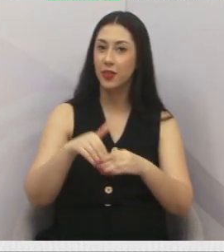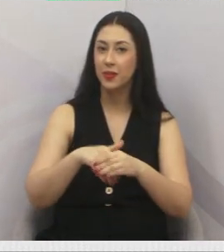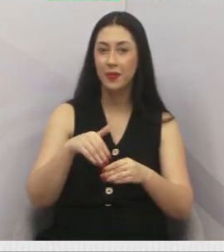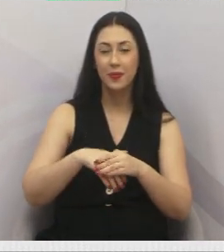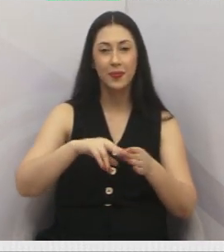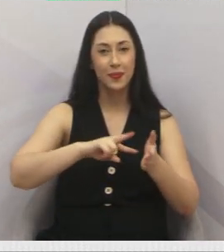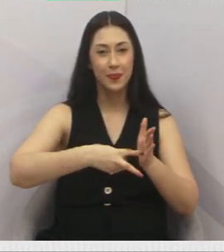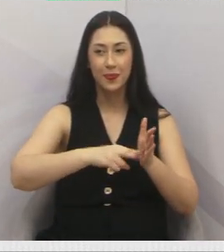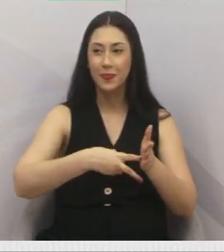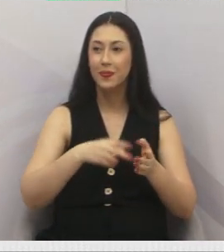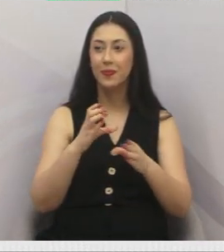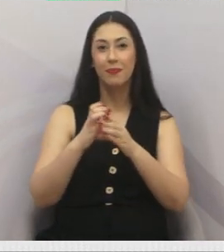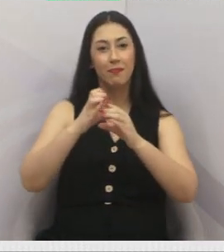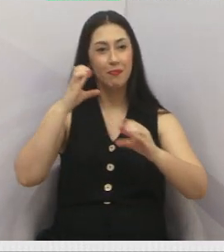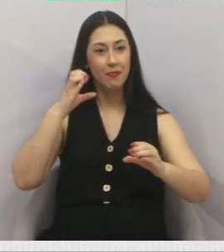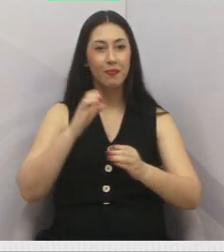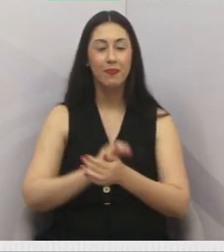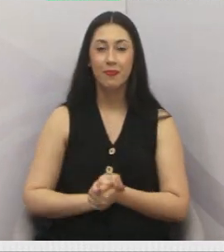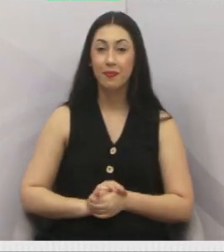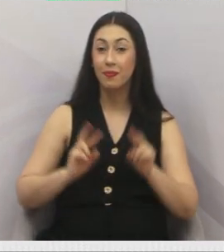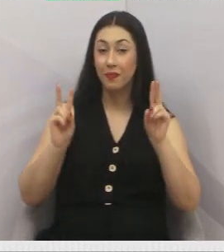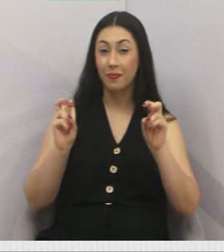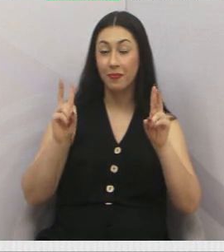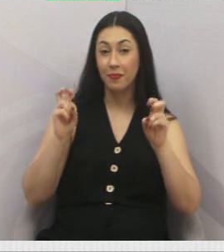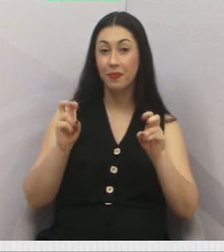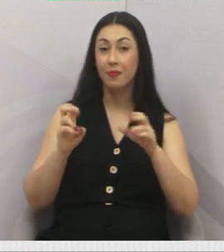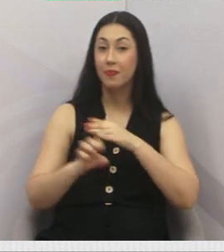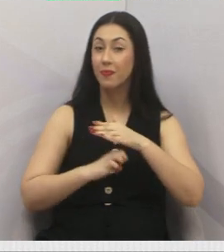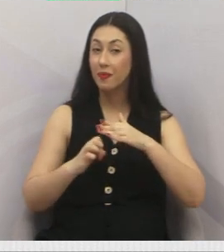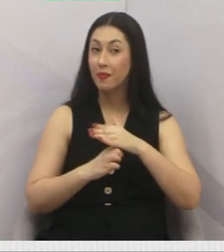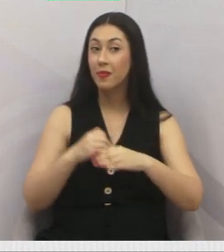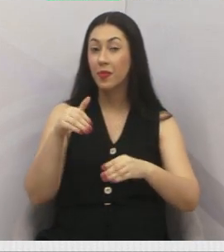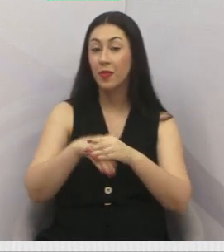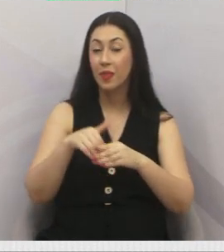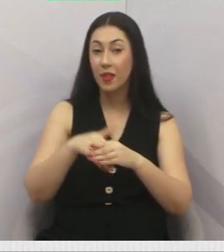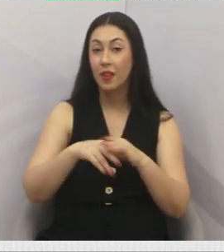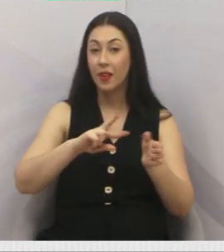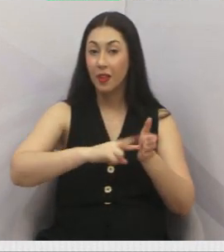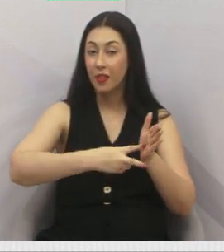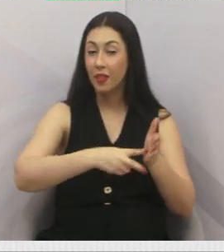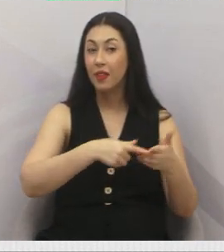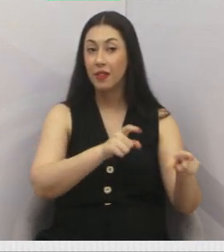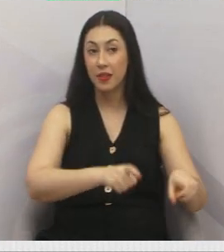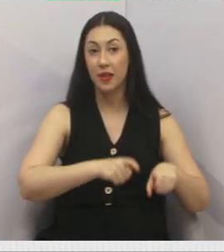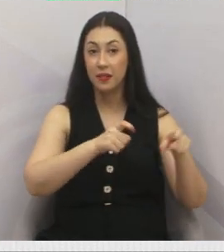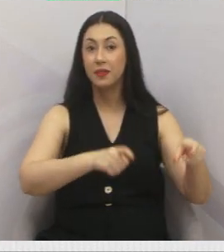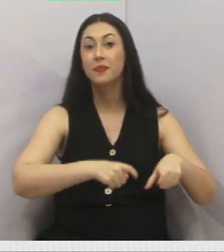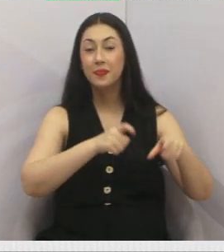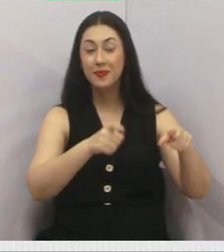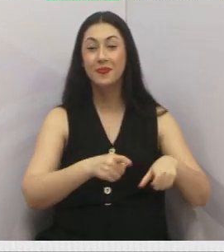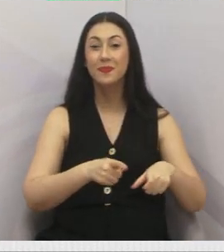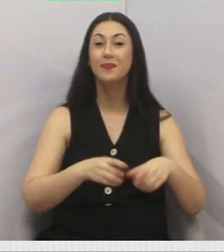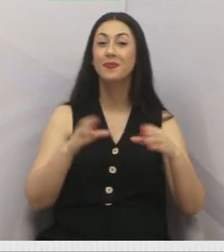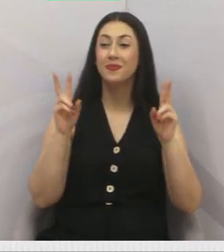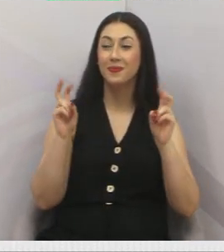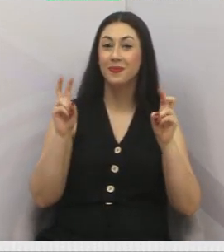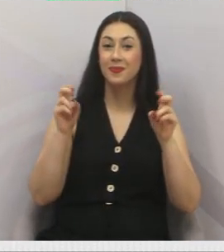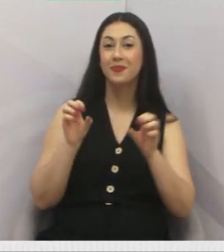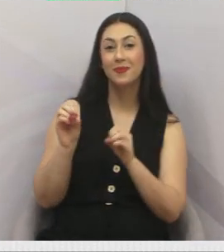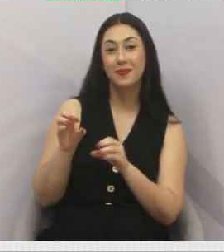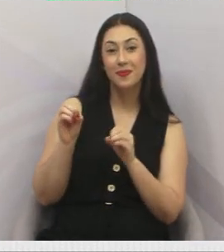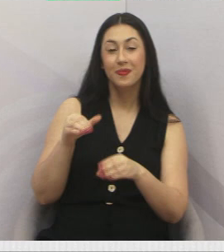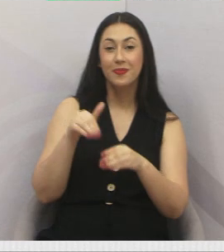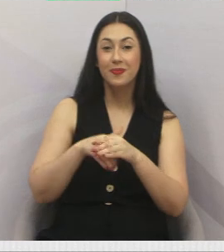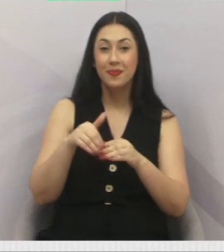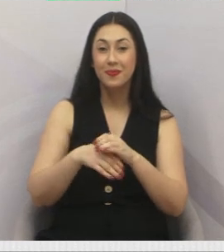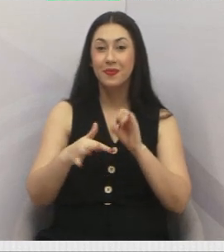Sindicatos Engenheiros. Segmento Empresas e Entidades Profissionais, um voto para Sindicato Rural. Segmento Entidades Acadêmicas, um voto para